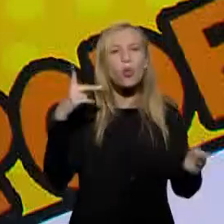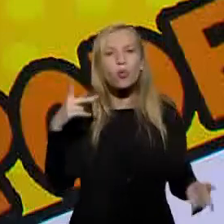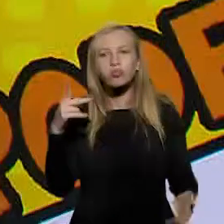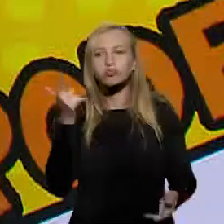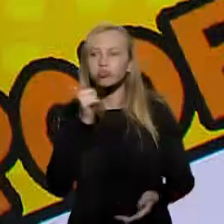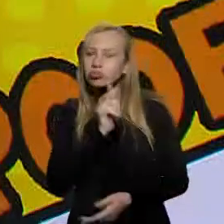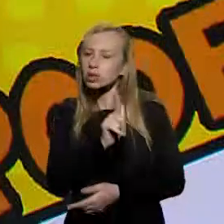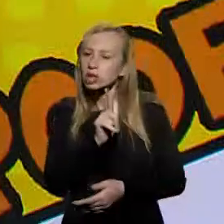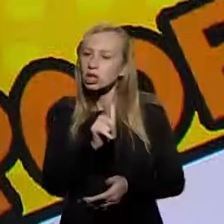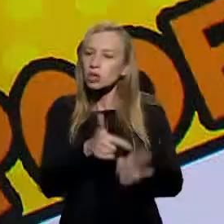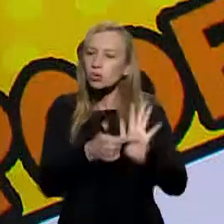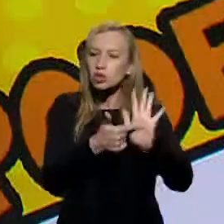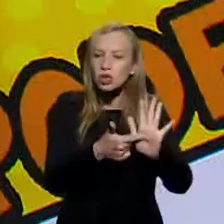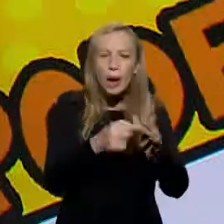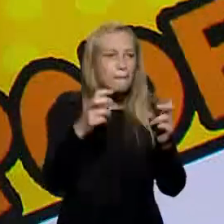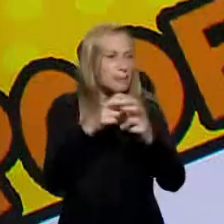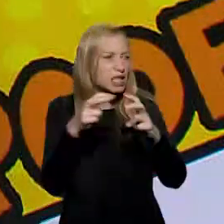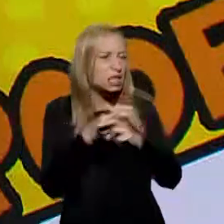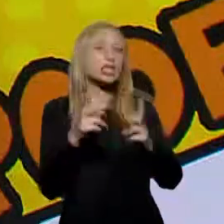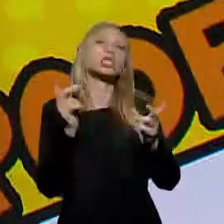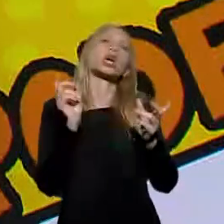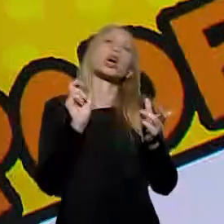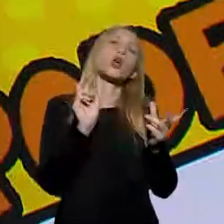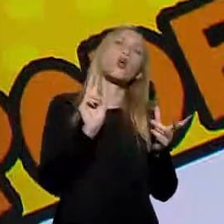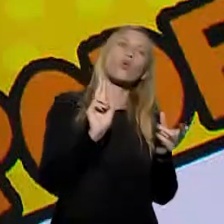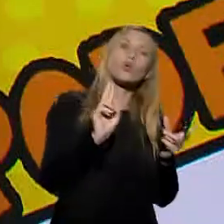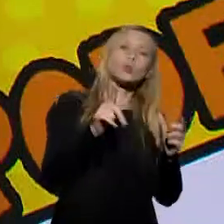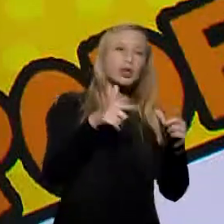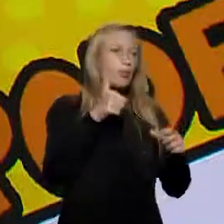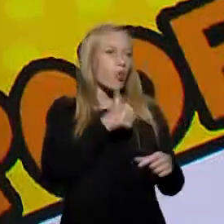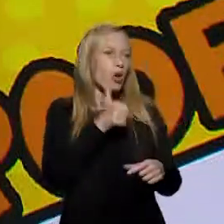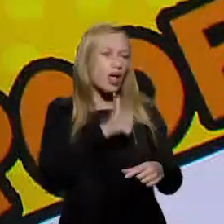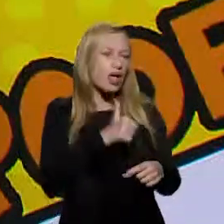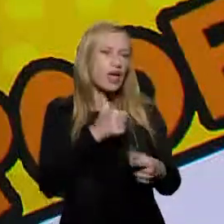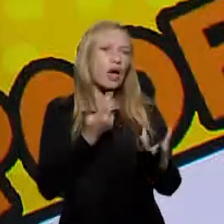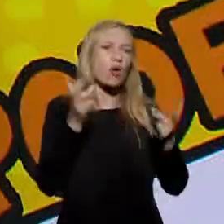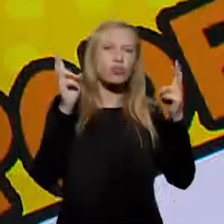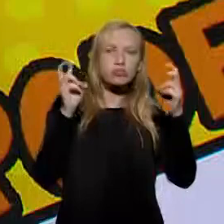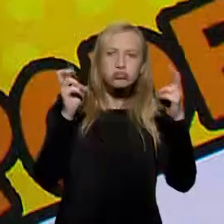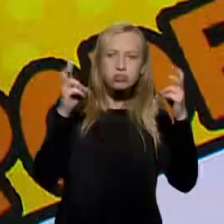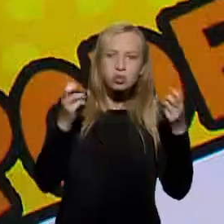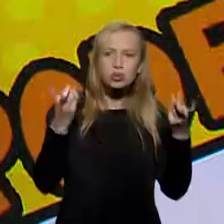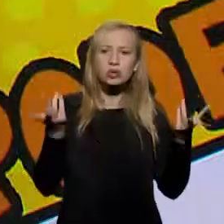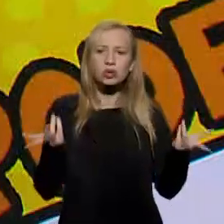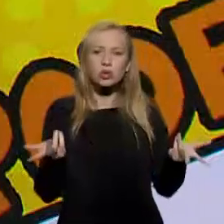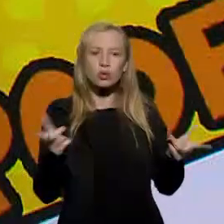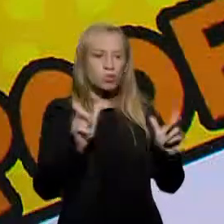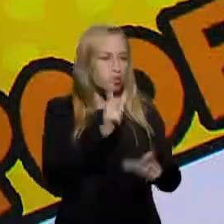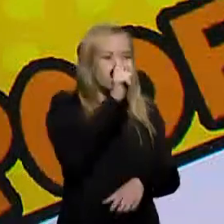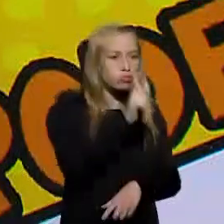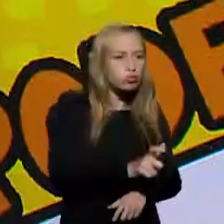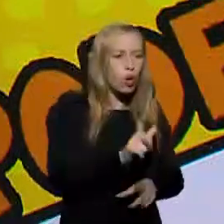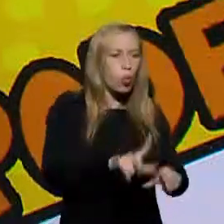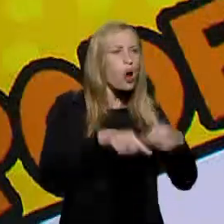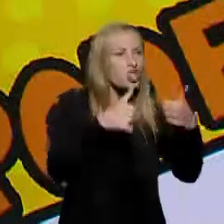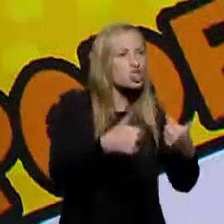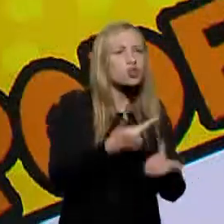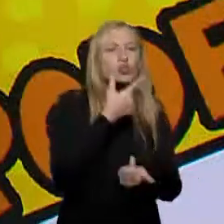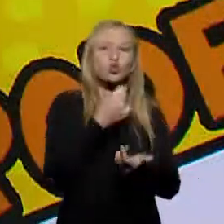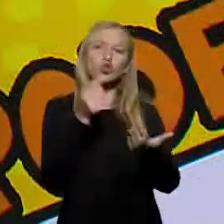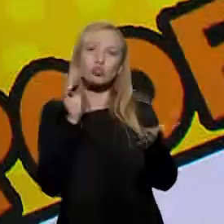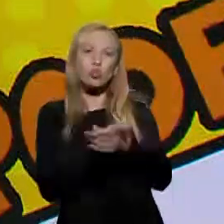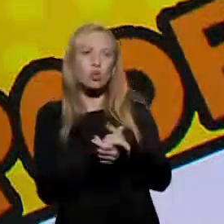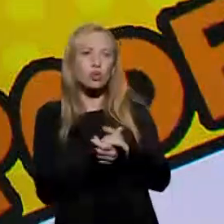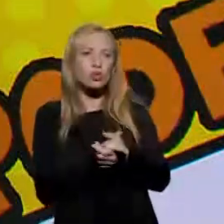conseguiram identificar brigas talvez nenhuma posição da mulher em relação a posições atitudes